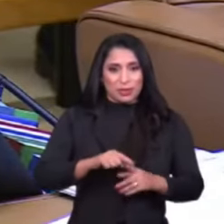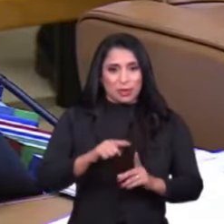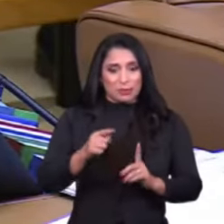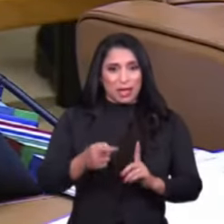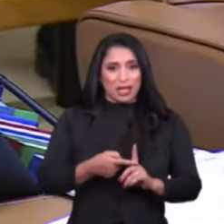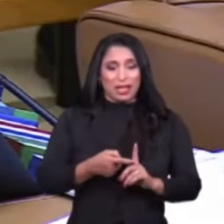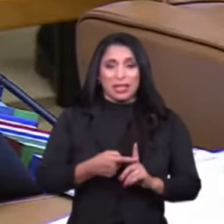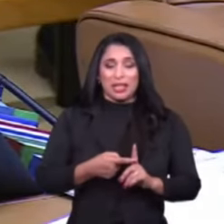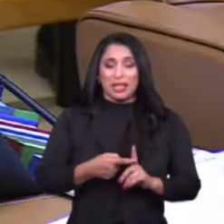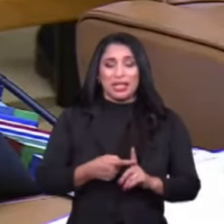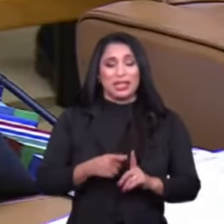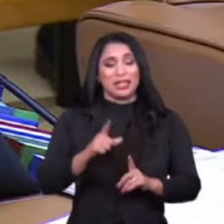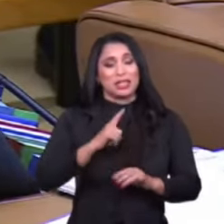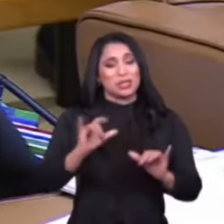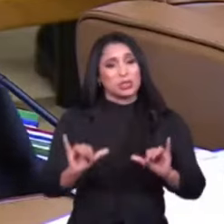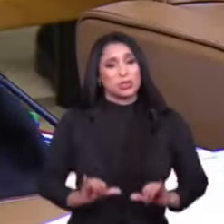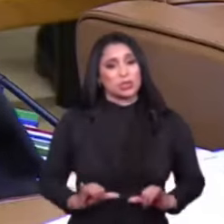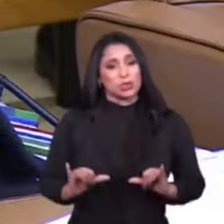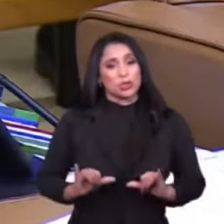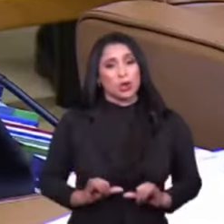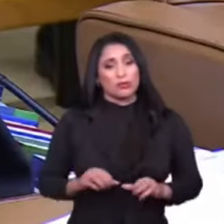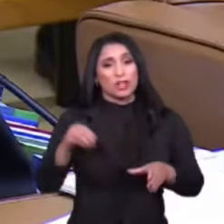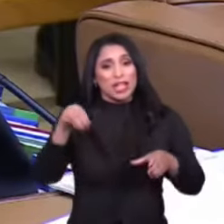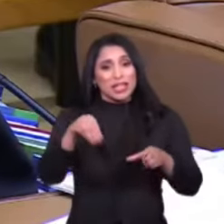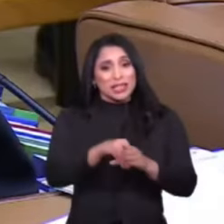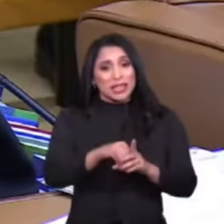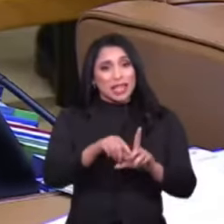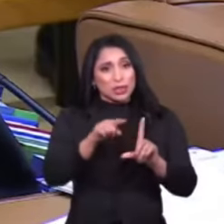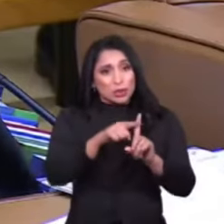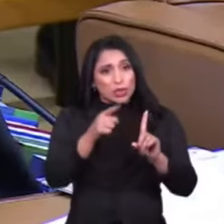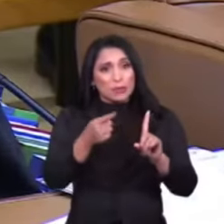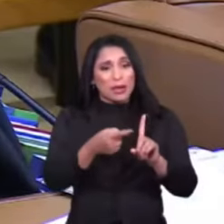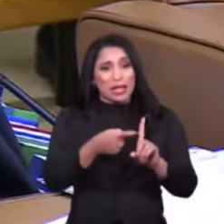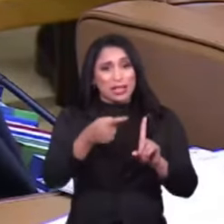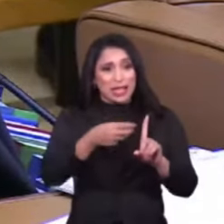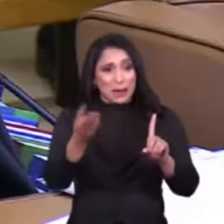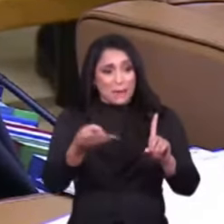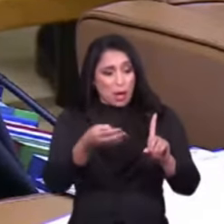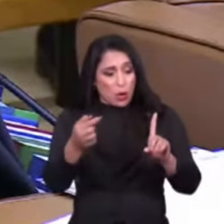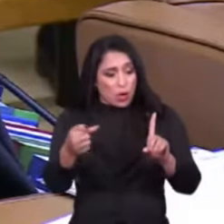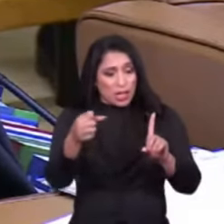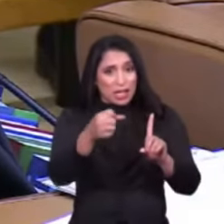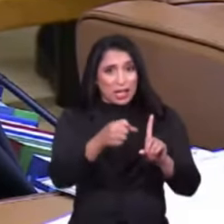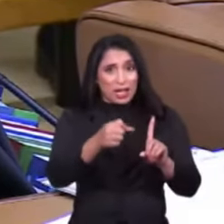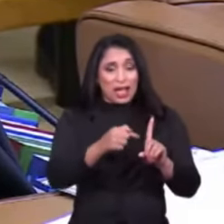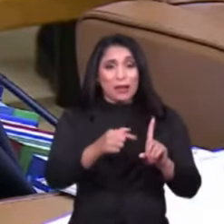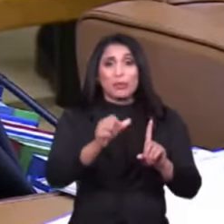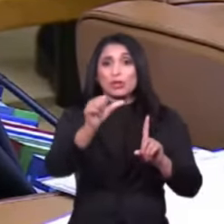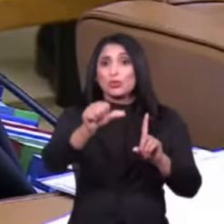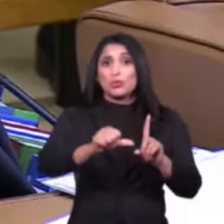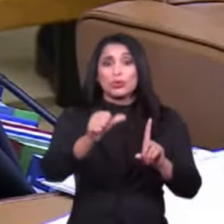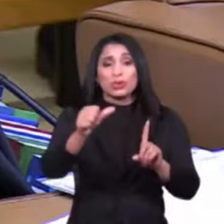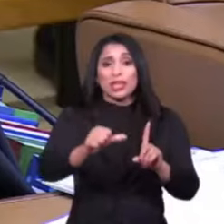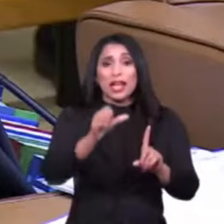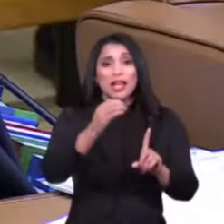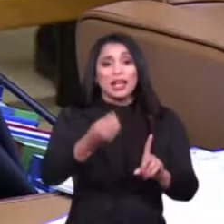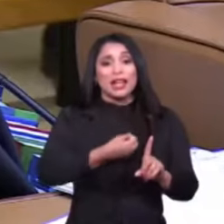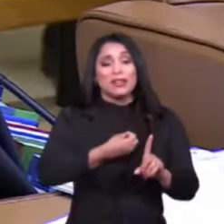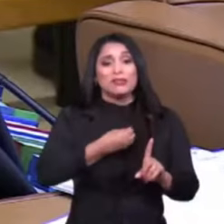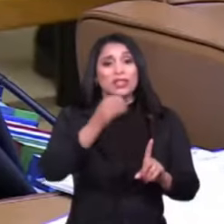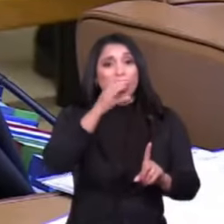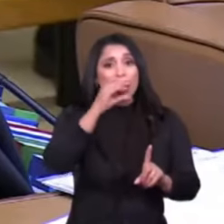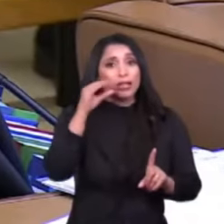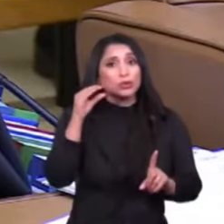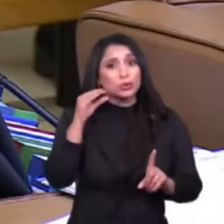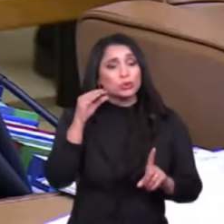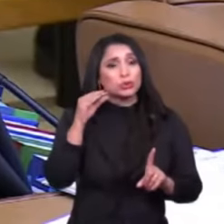relatadas. A exposição intrauterina à maconha pode determinar alterações na vida adulta, inclusive a para o consumo